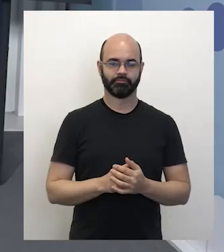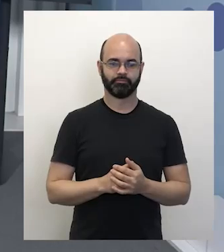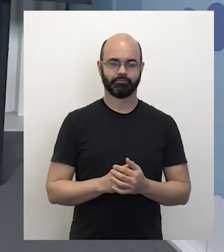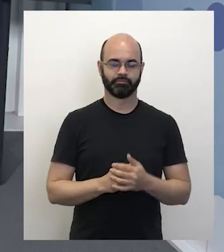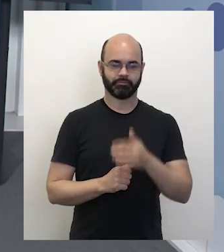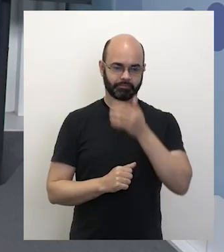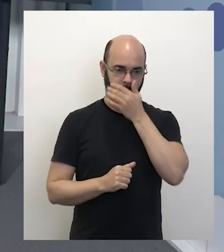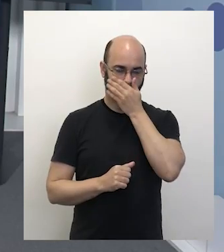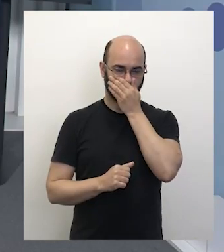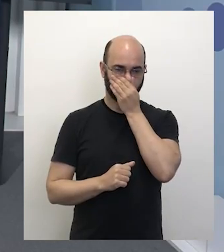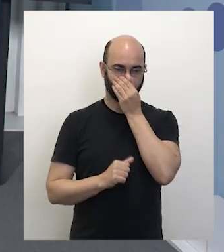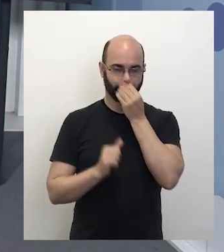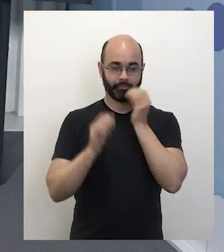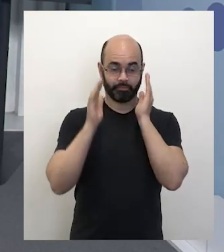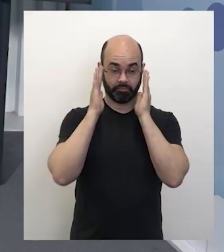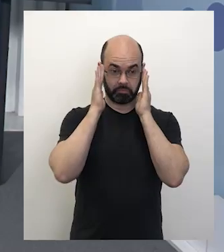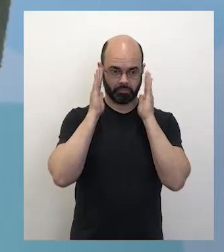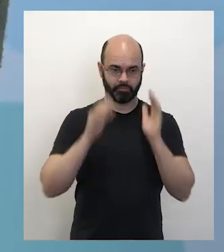aquelas